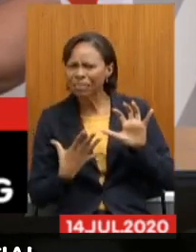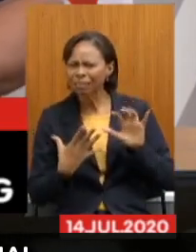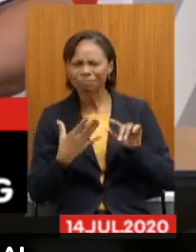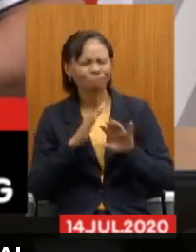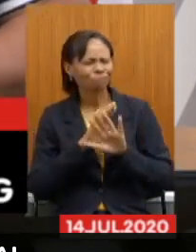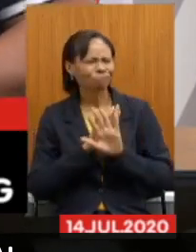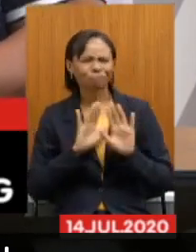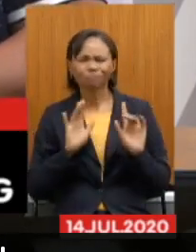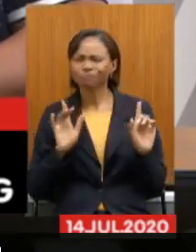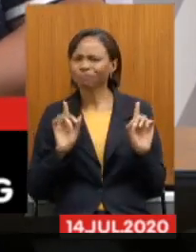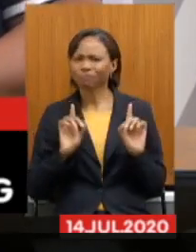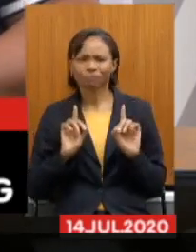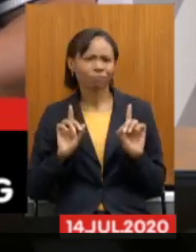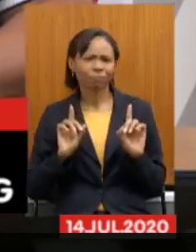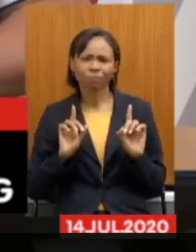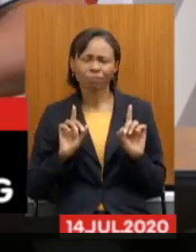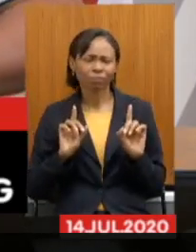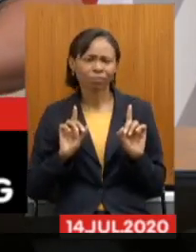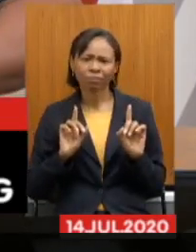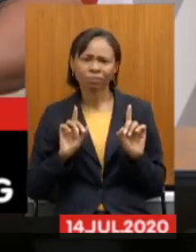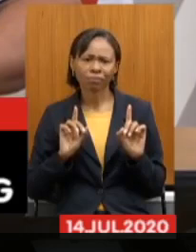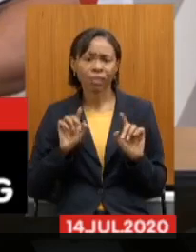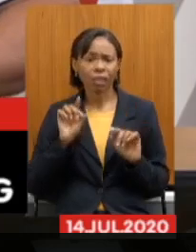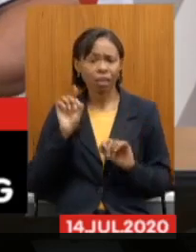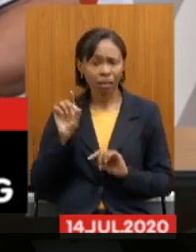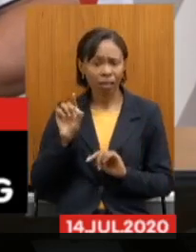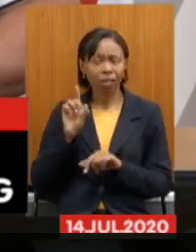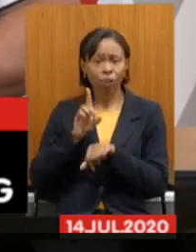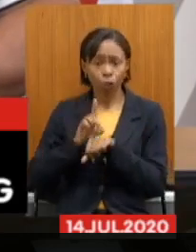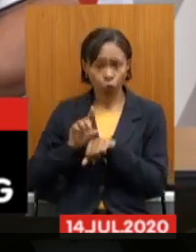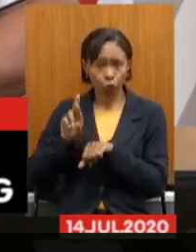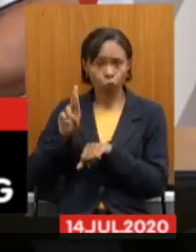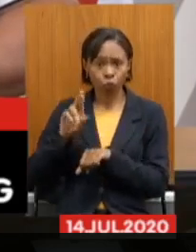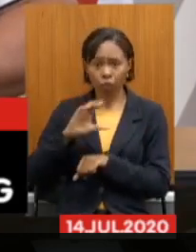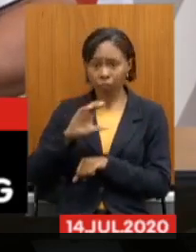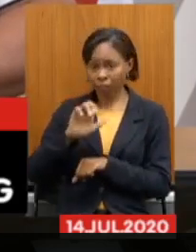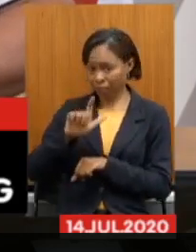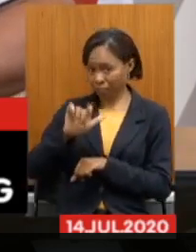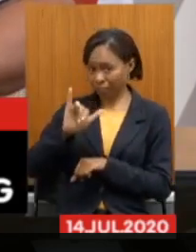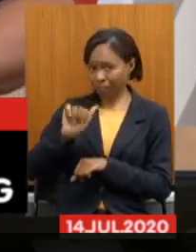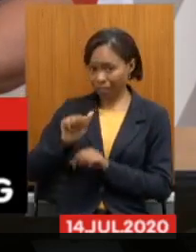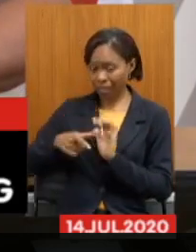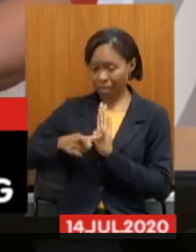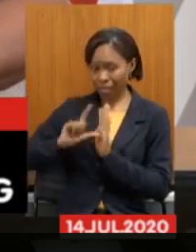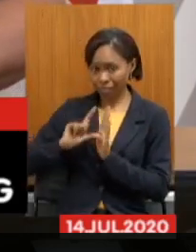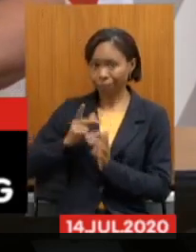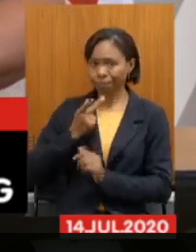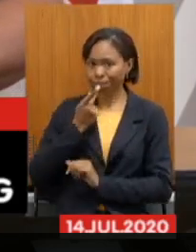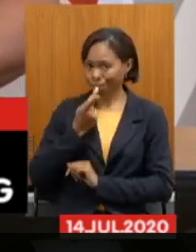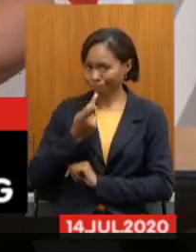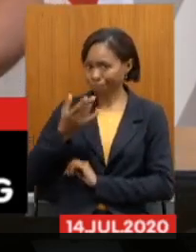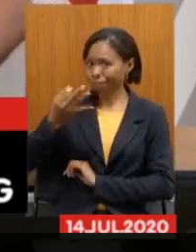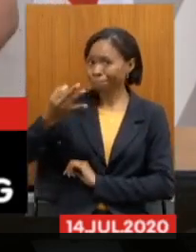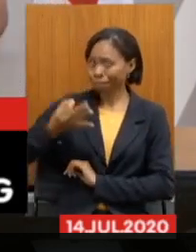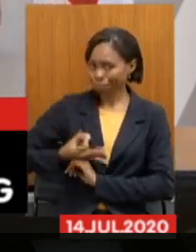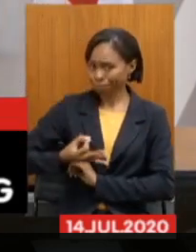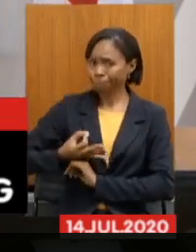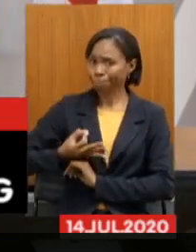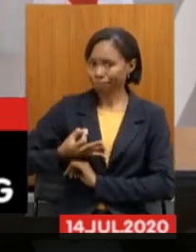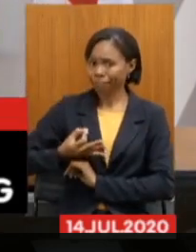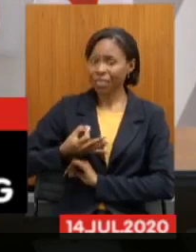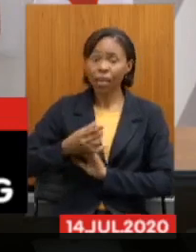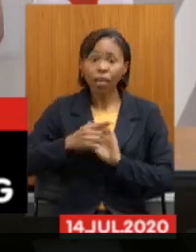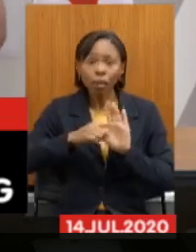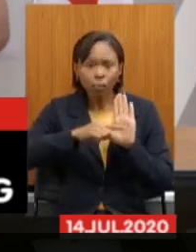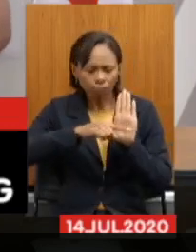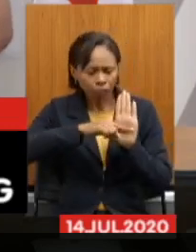como bem disse a doutora Célia Mello, se há déficit da Previdência,